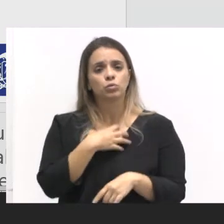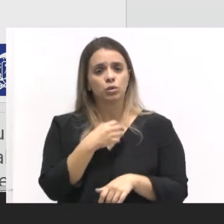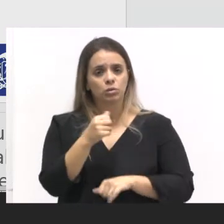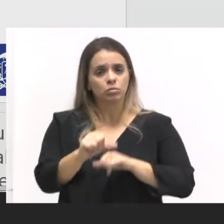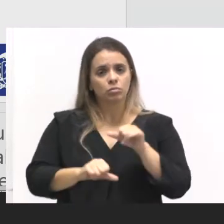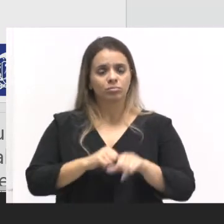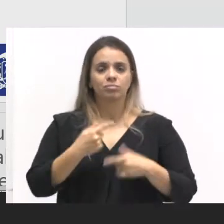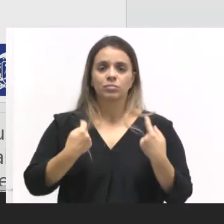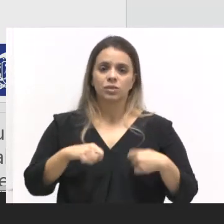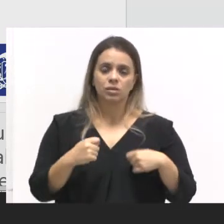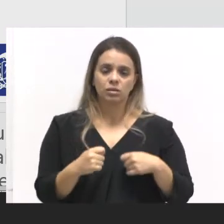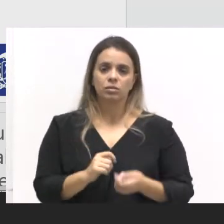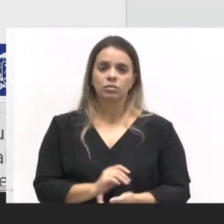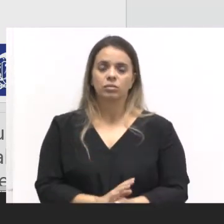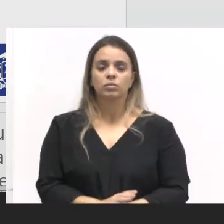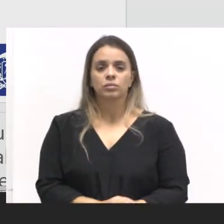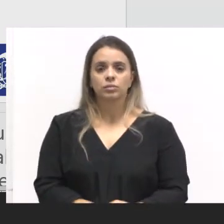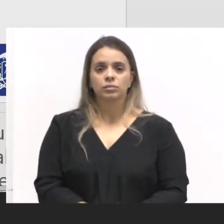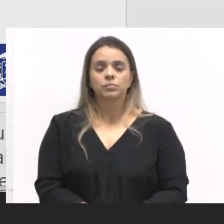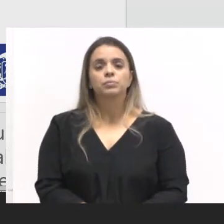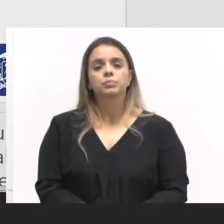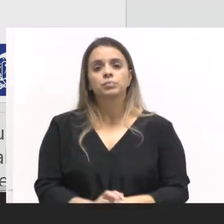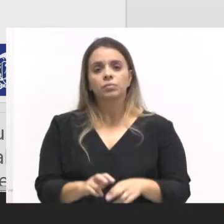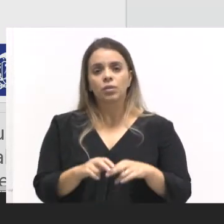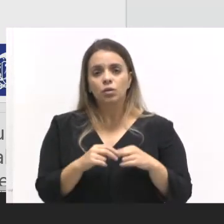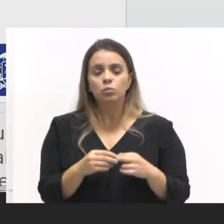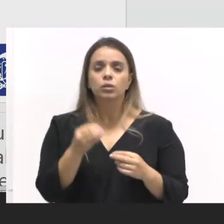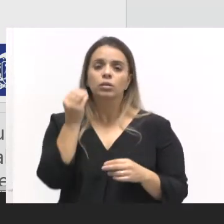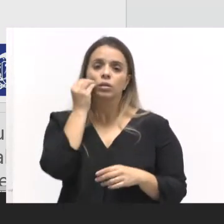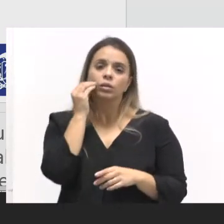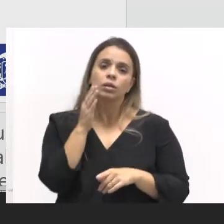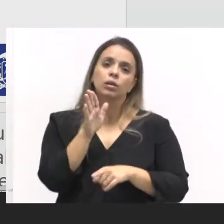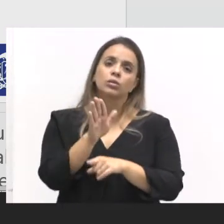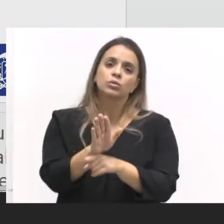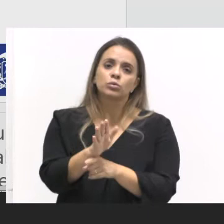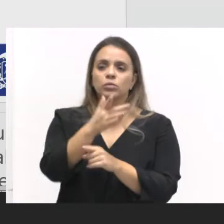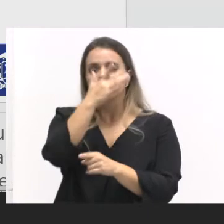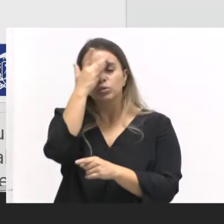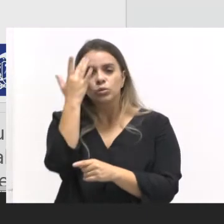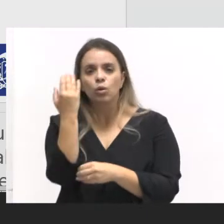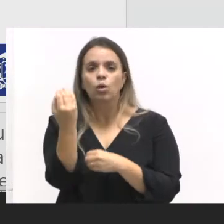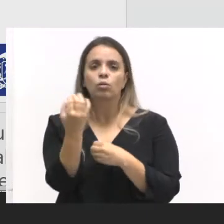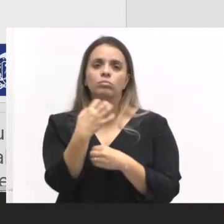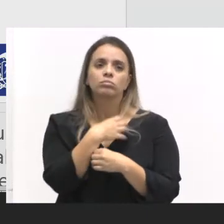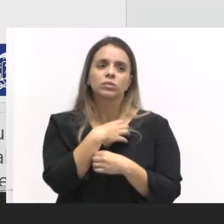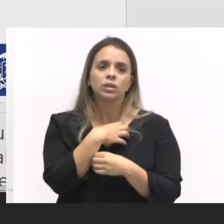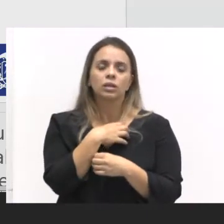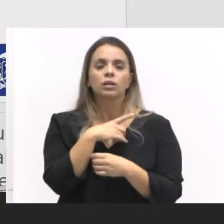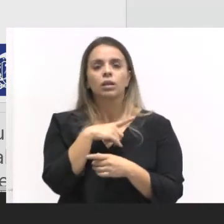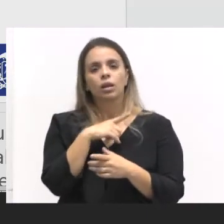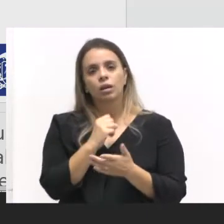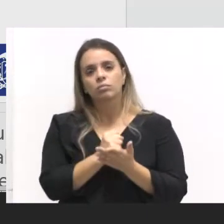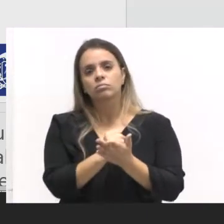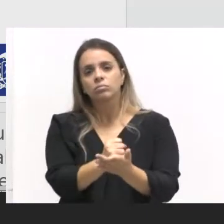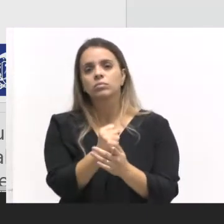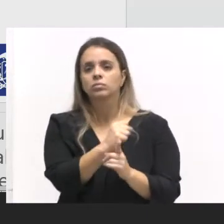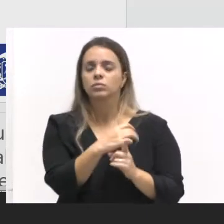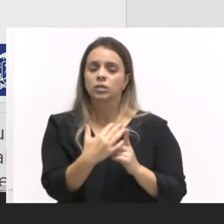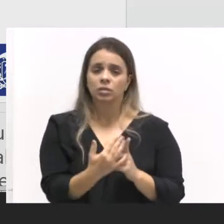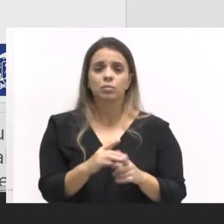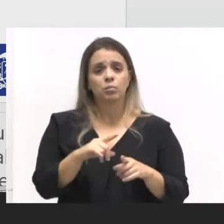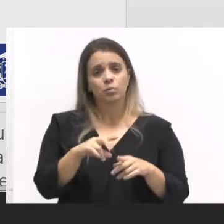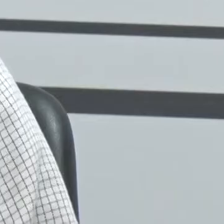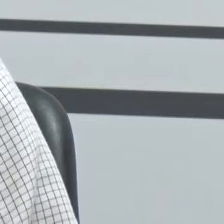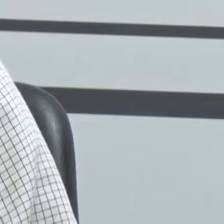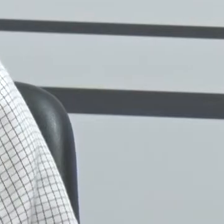essa natureza da secretaria e estar auxiliando as pessoas aí, de certa forma, fazendo assistencialismo, que é o que era